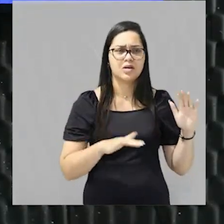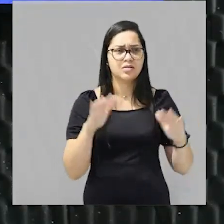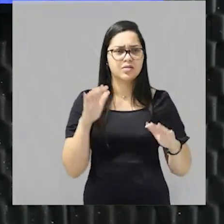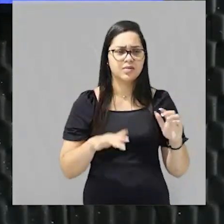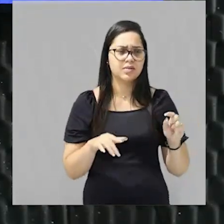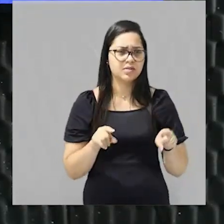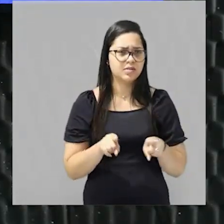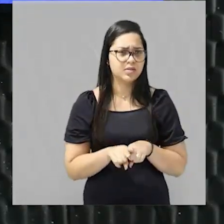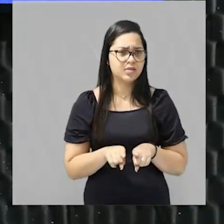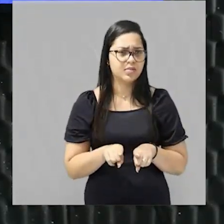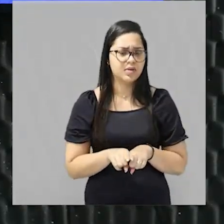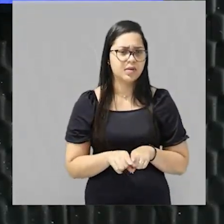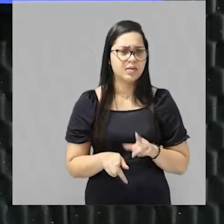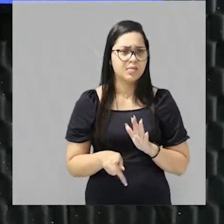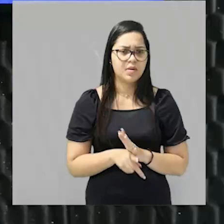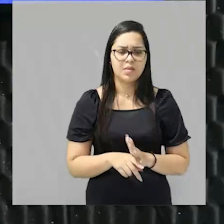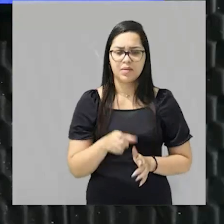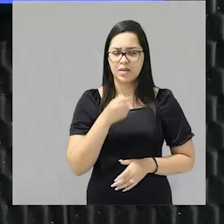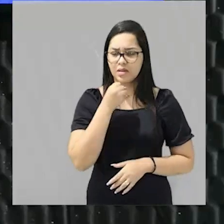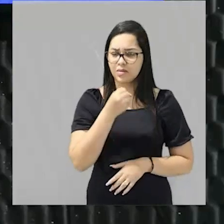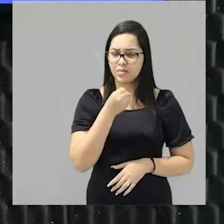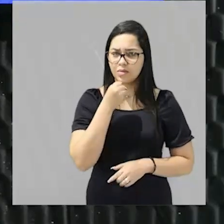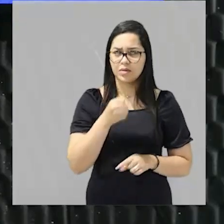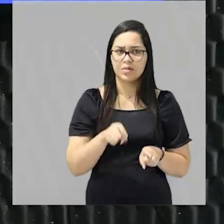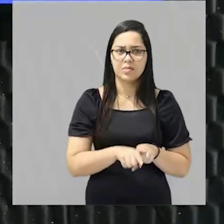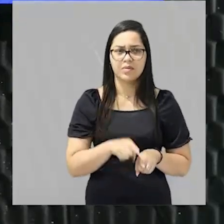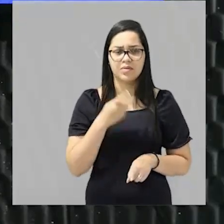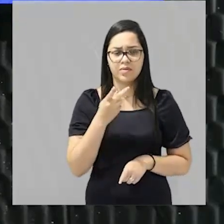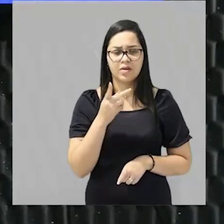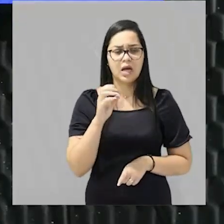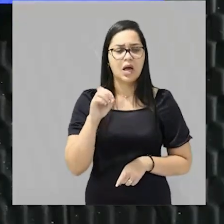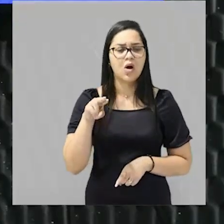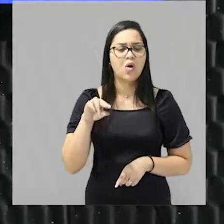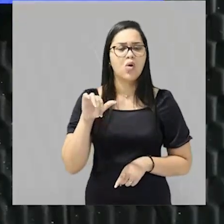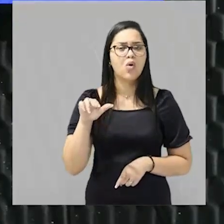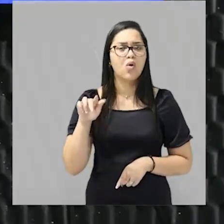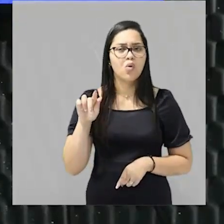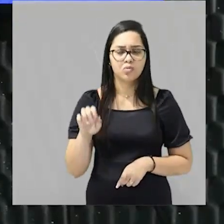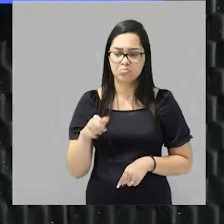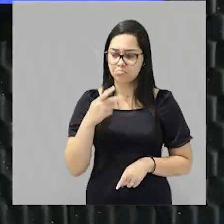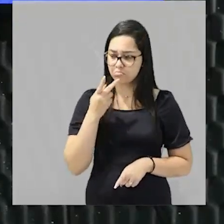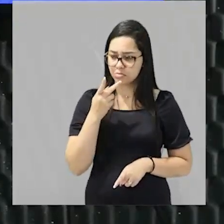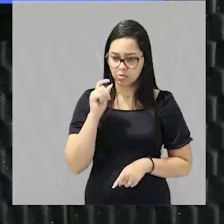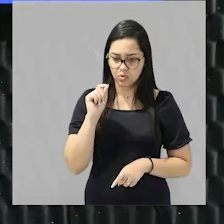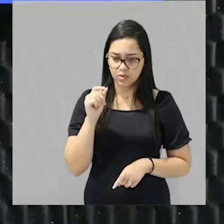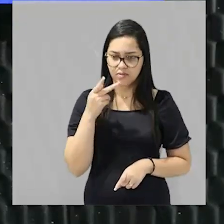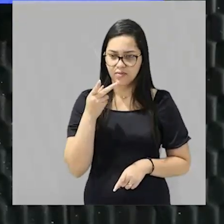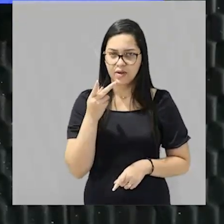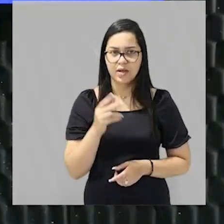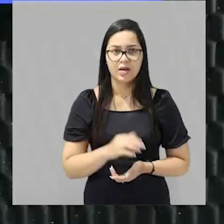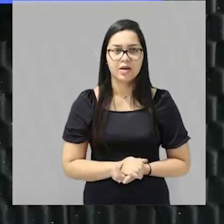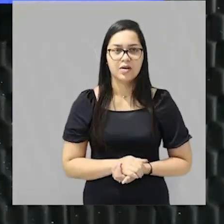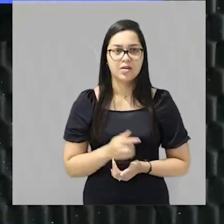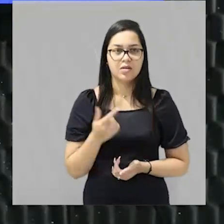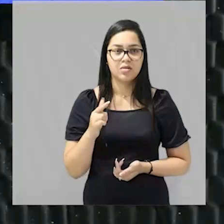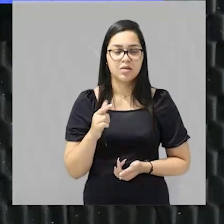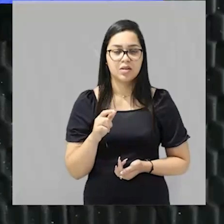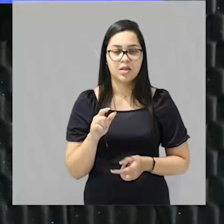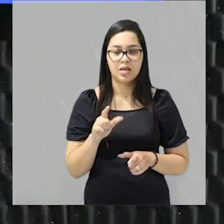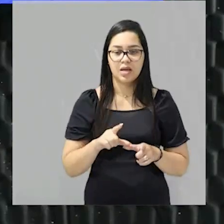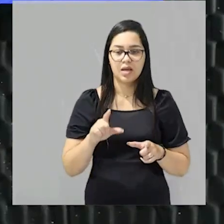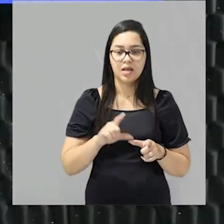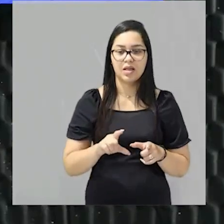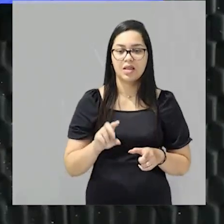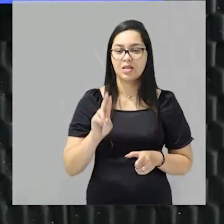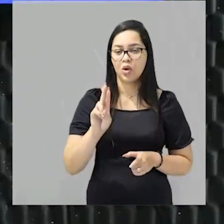de posições críticas, tá? Letra A. Nos 3 primeiros versos, em que juntar